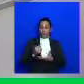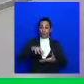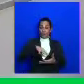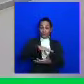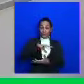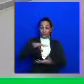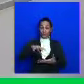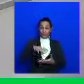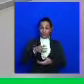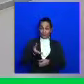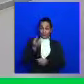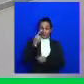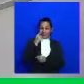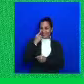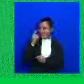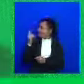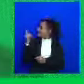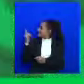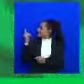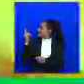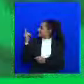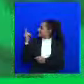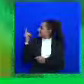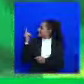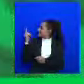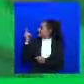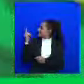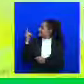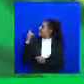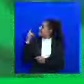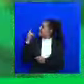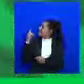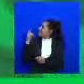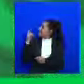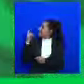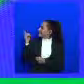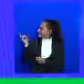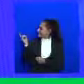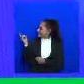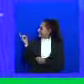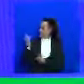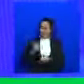Globo número 1 girando, bolas posicionadas, valendo!